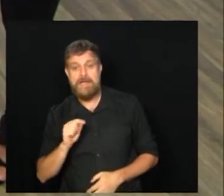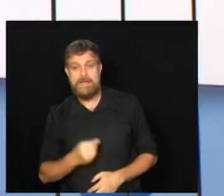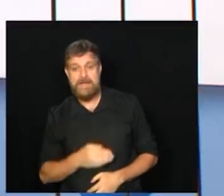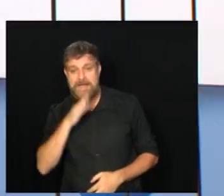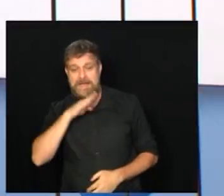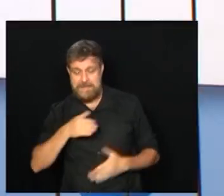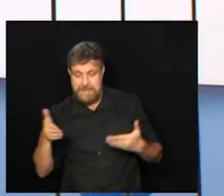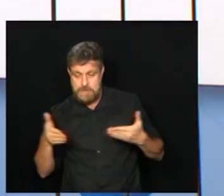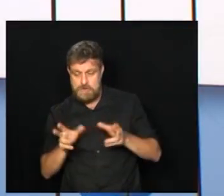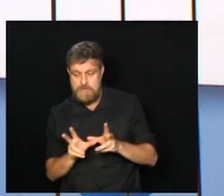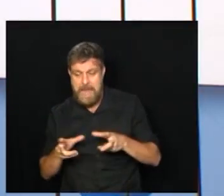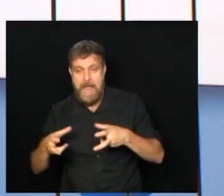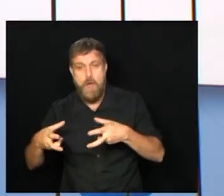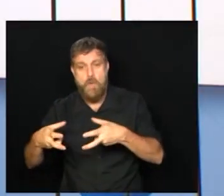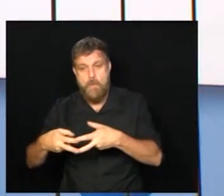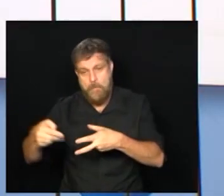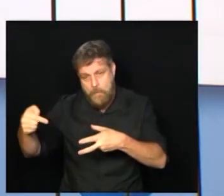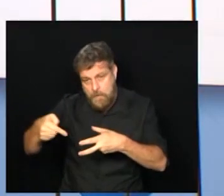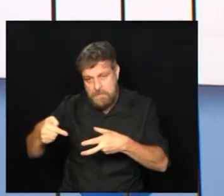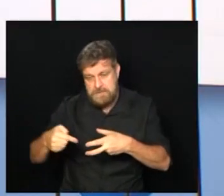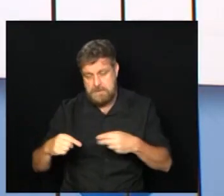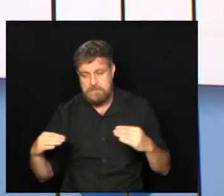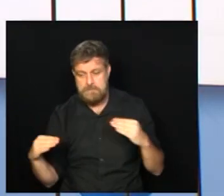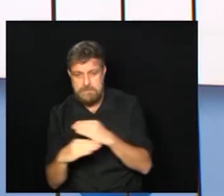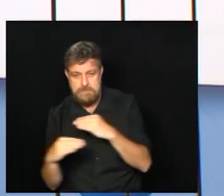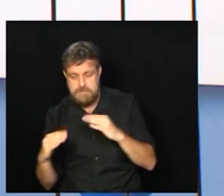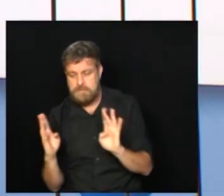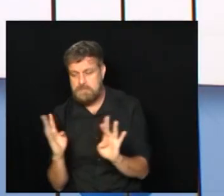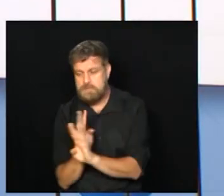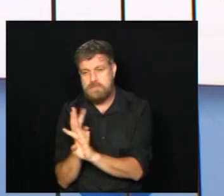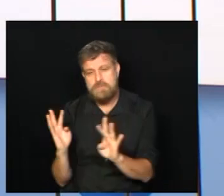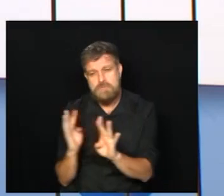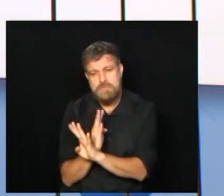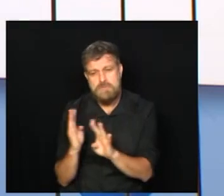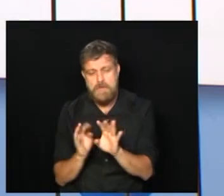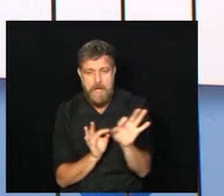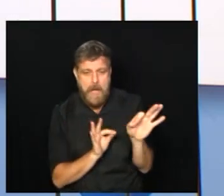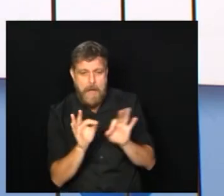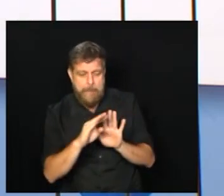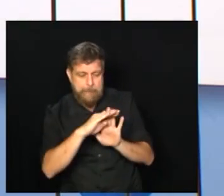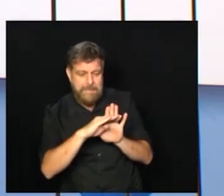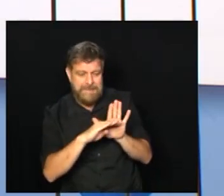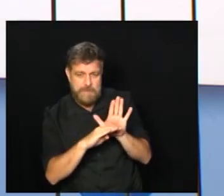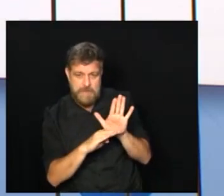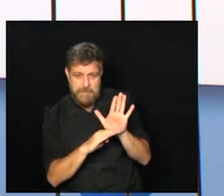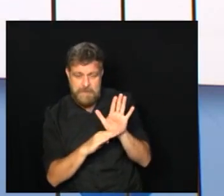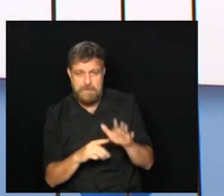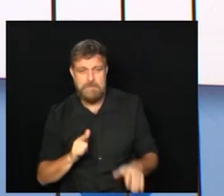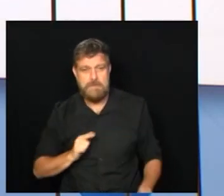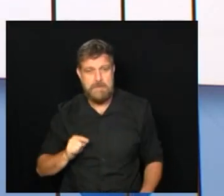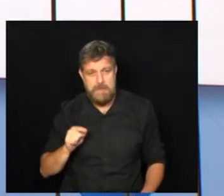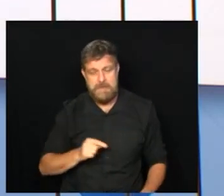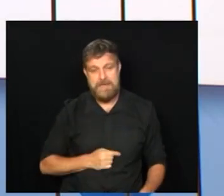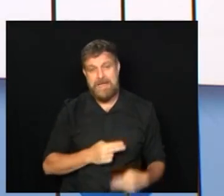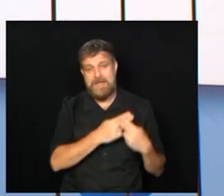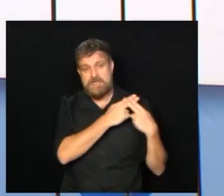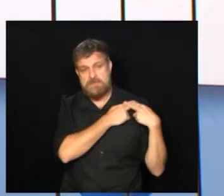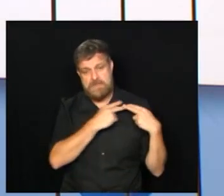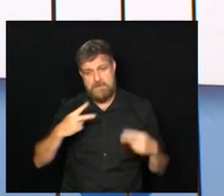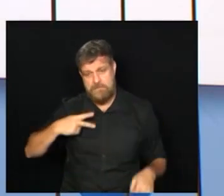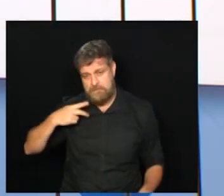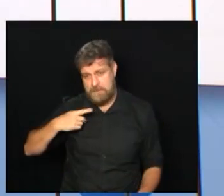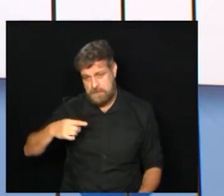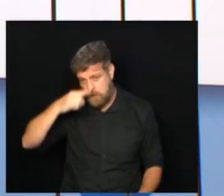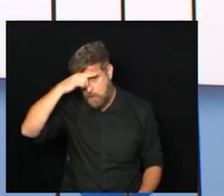tarde é a Comissão de Mobilidade Urbana e Planejamento Viário, que é presidida pelo vereador